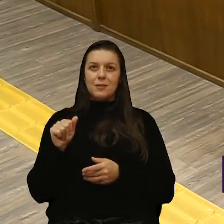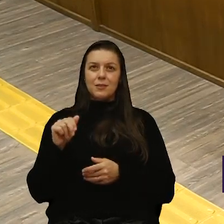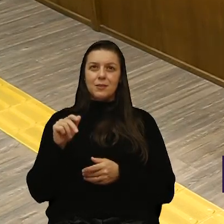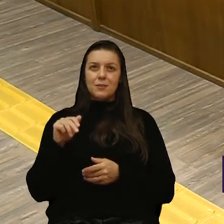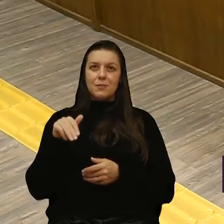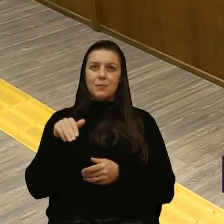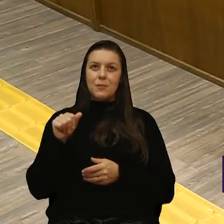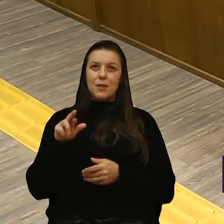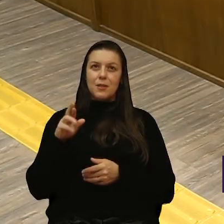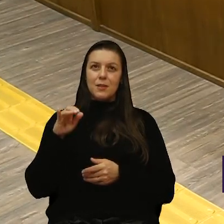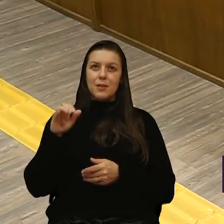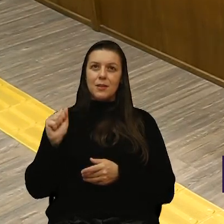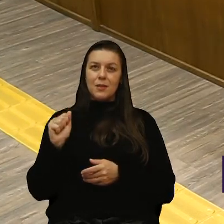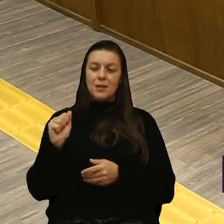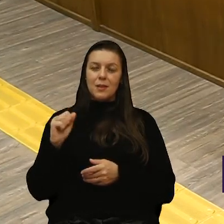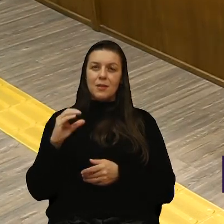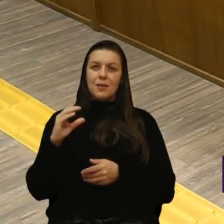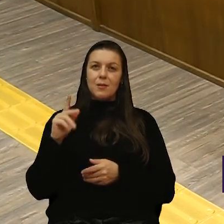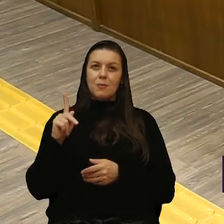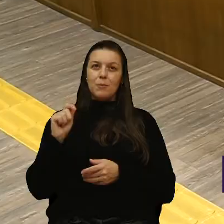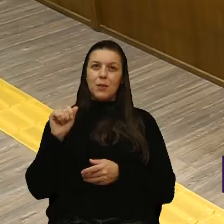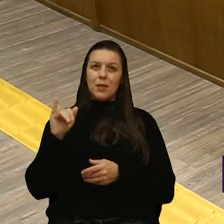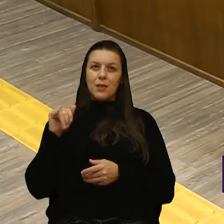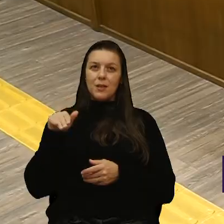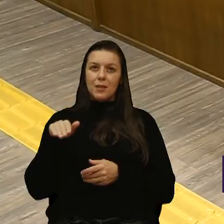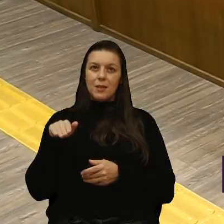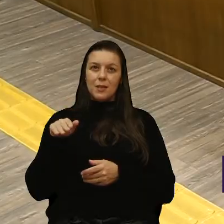Paim Camardello, da tribuna.